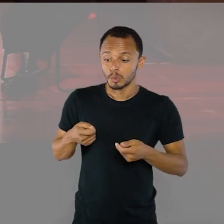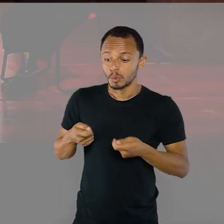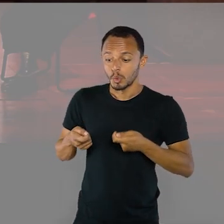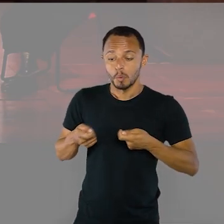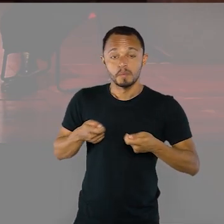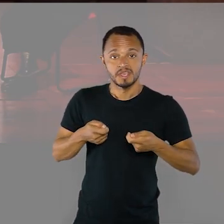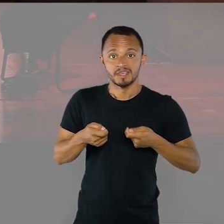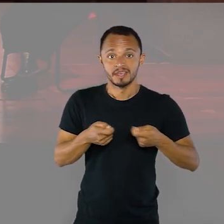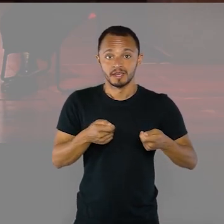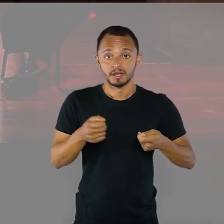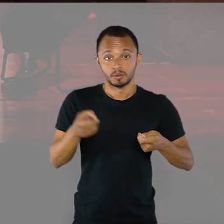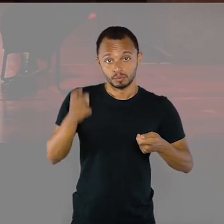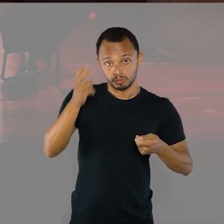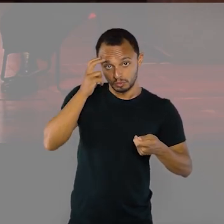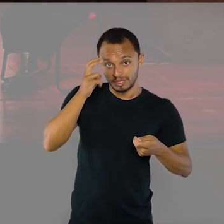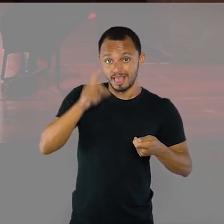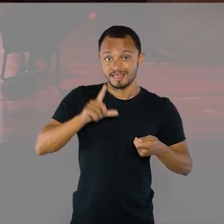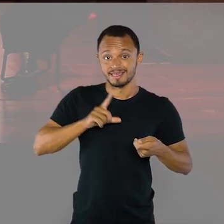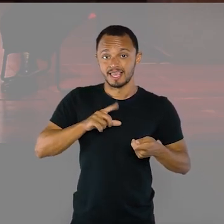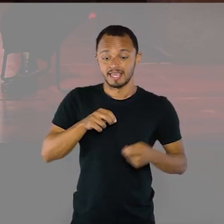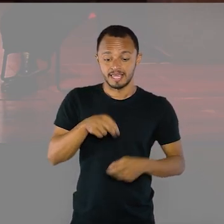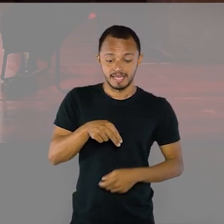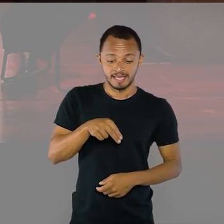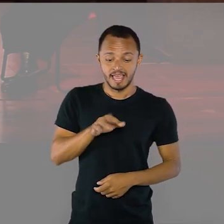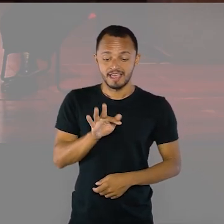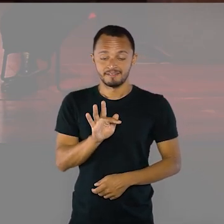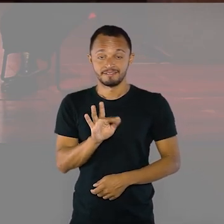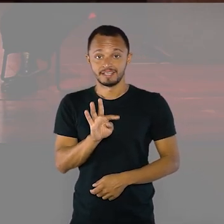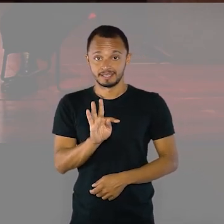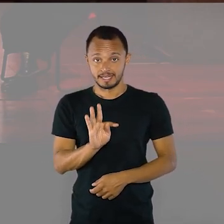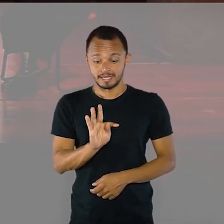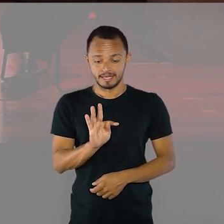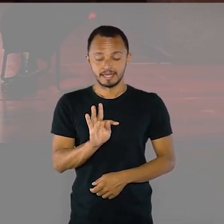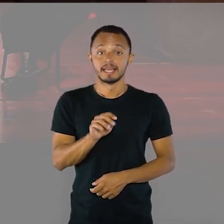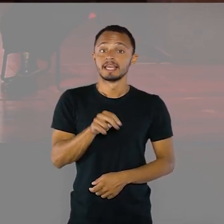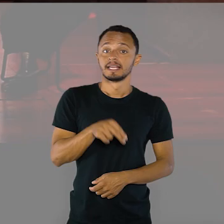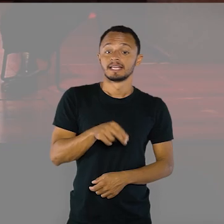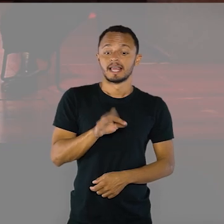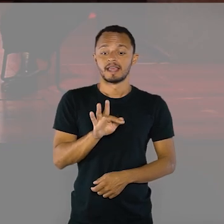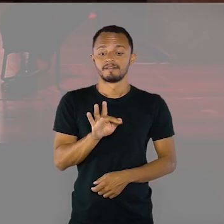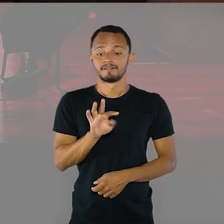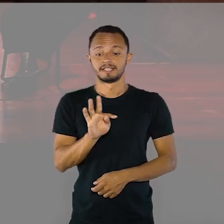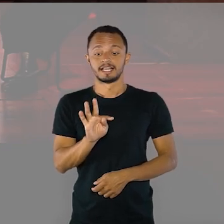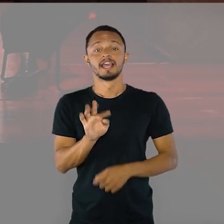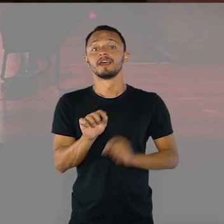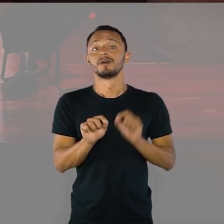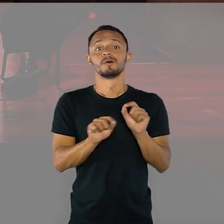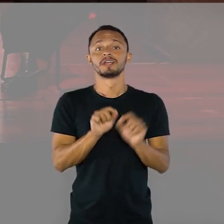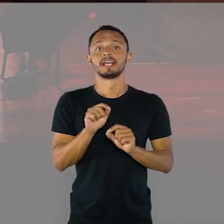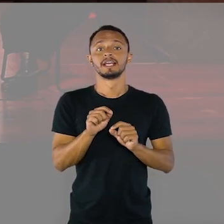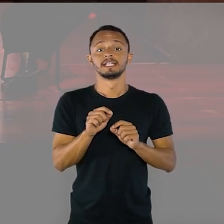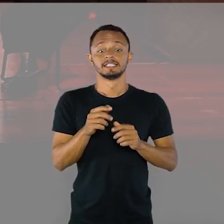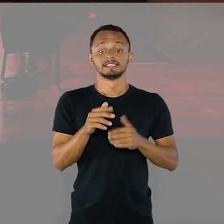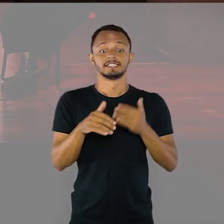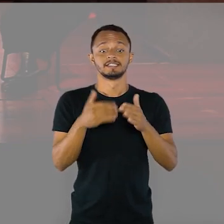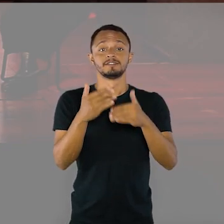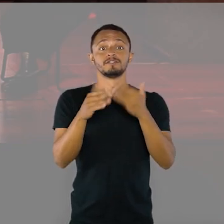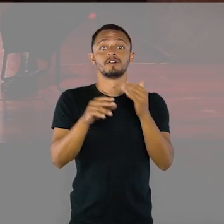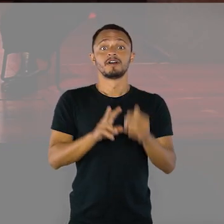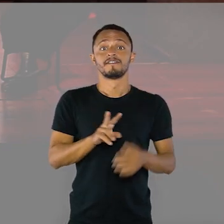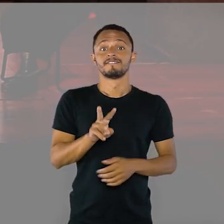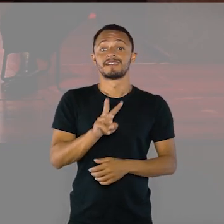últimos anos é o NFT, né? E o NFT não é nada mais, nada menos que o desenvolvimento de uma imagem com